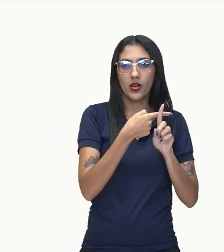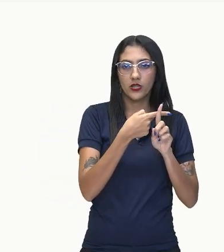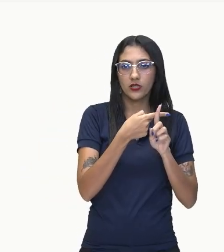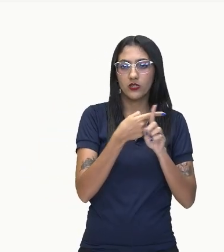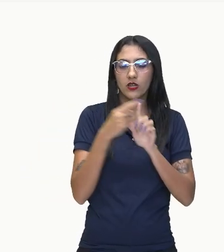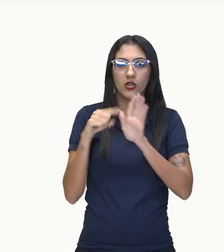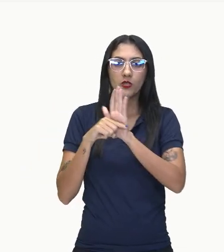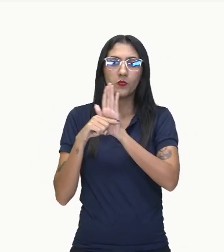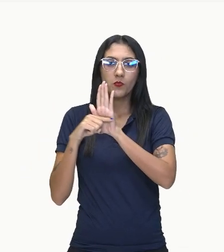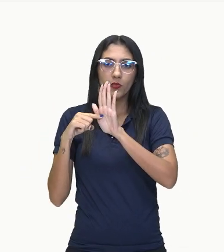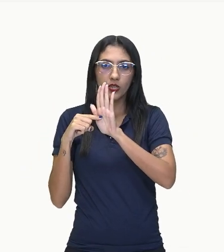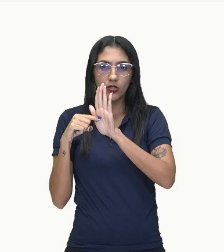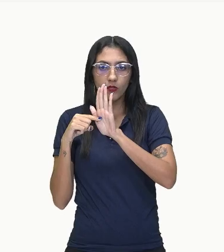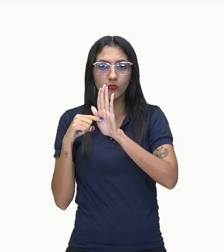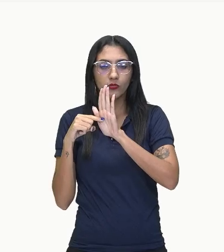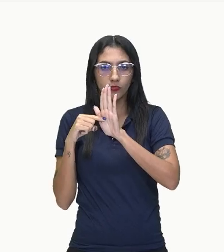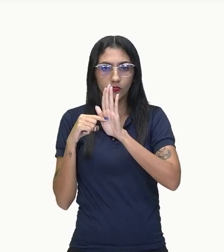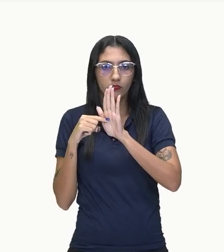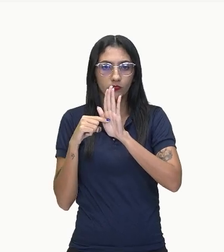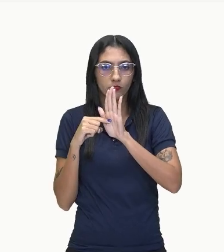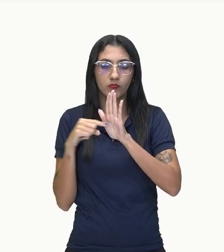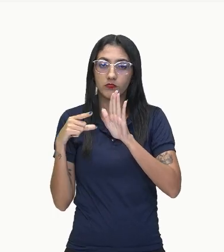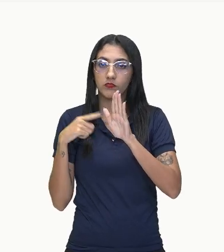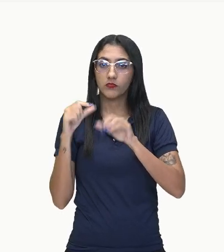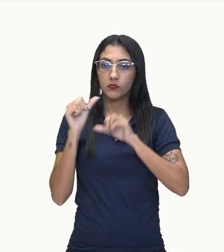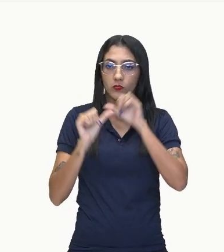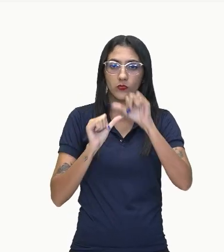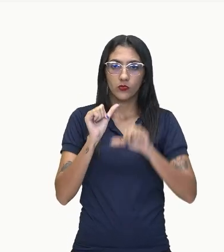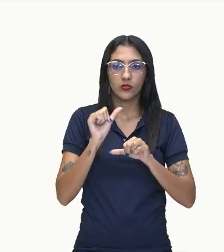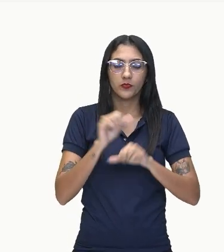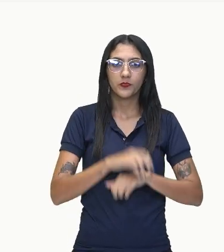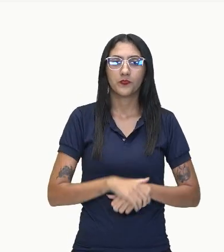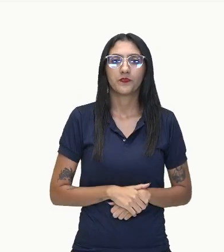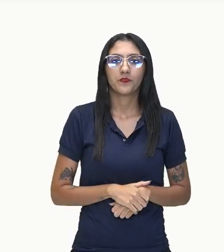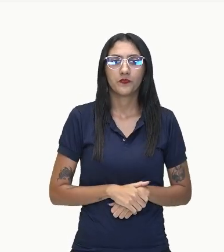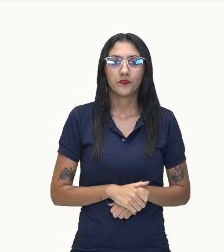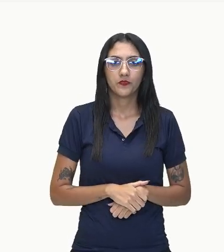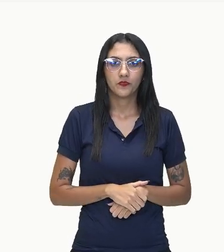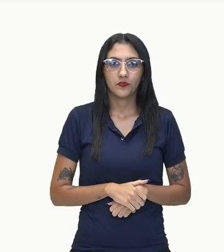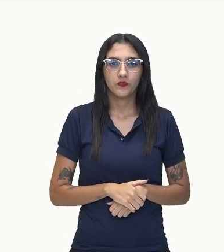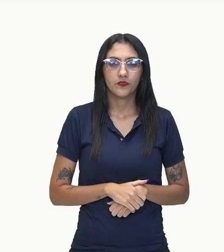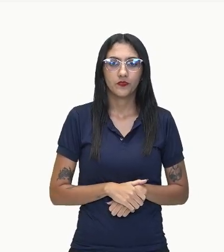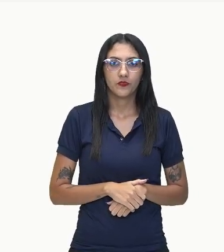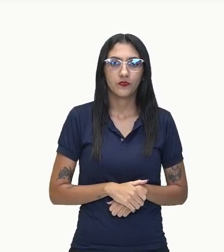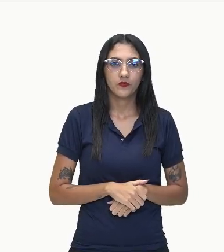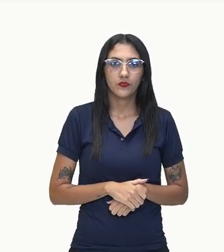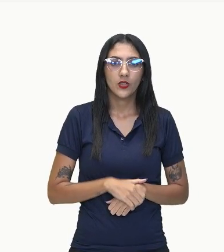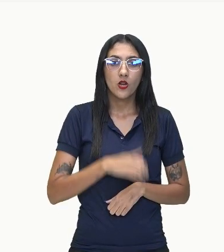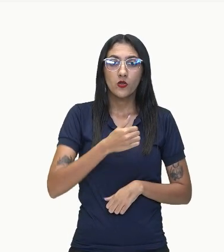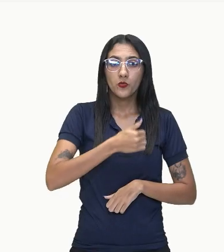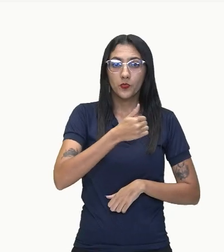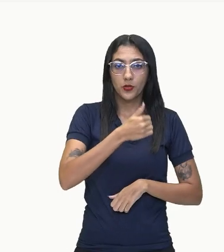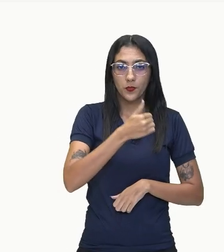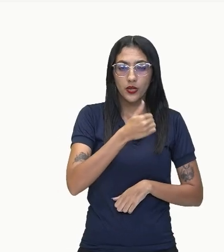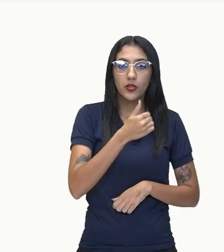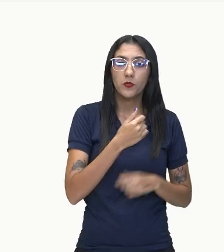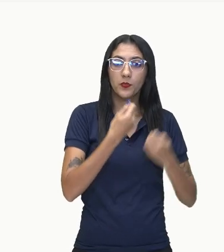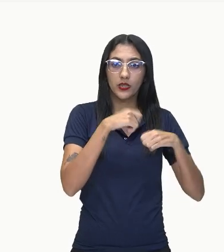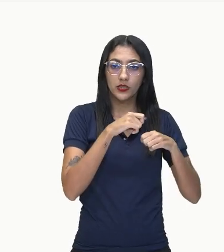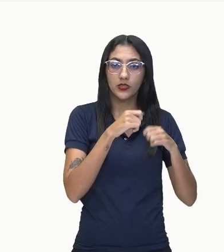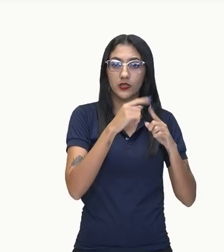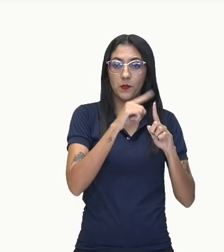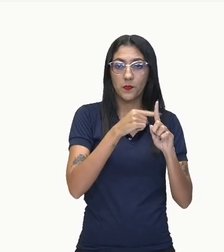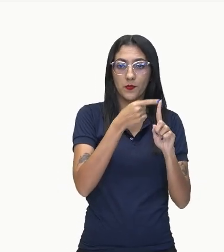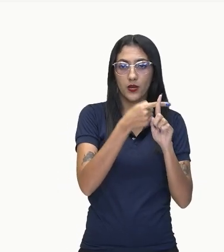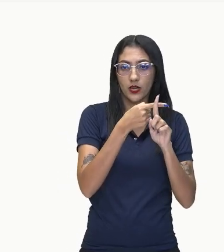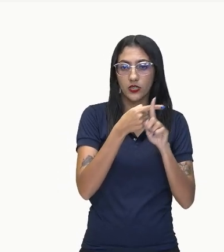o menos b e entre a raiz quadrada de delta. No primeiro zero, o sinal é positivo e no